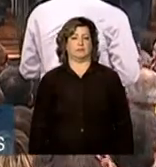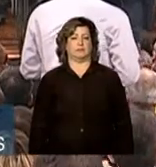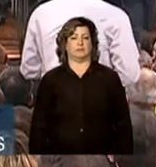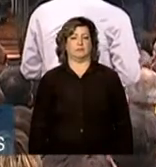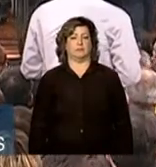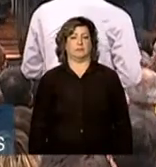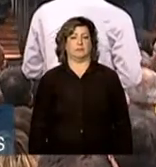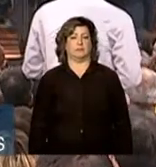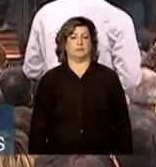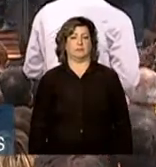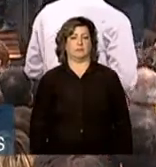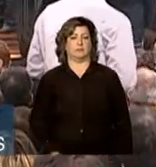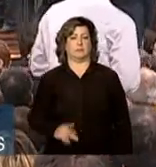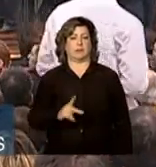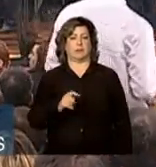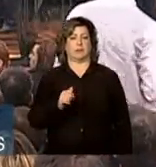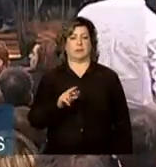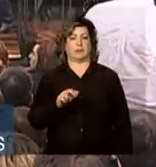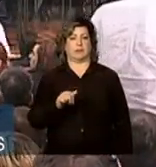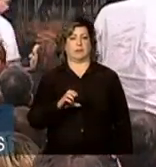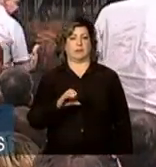Pareci Novo, Rafael Antônio Riffel.